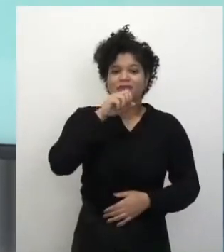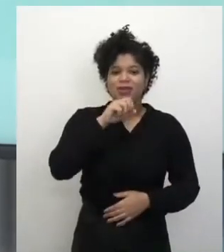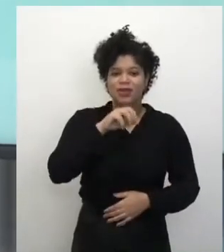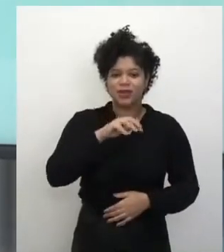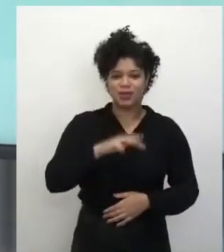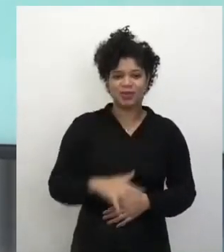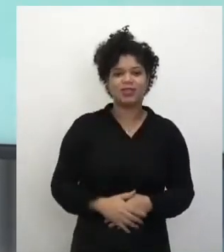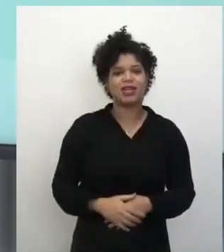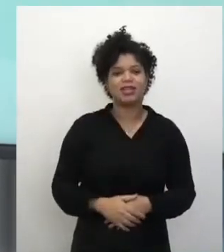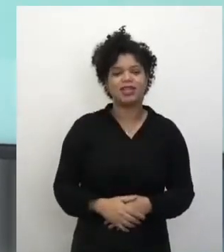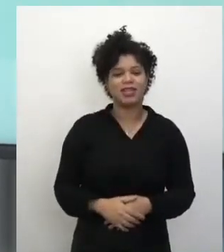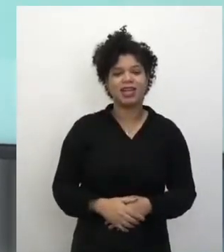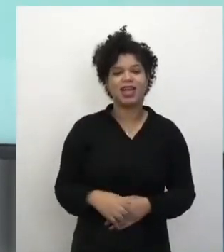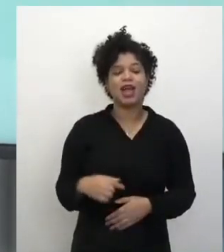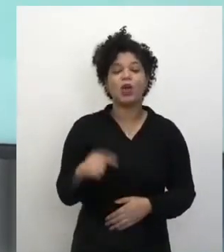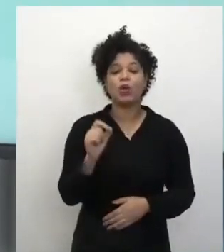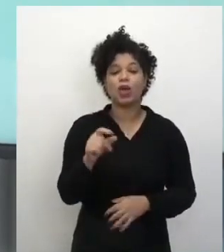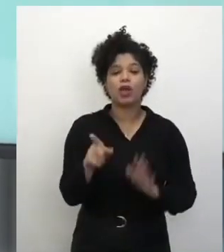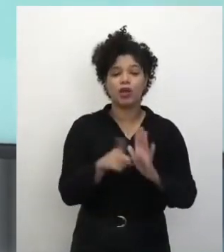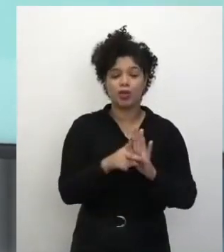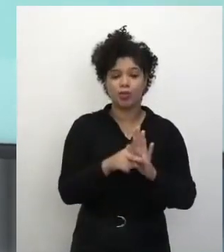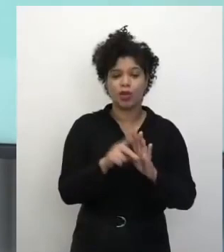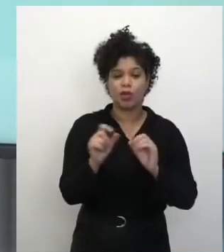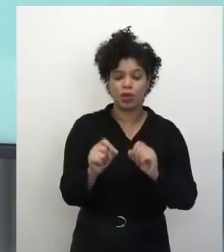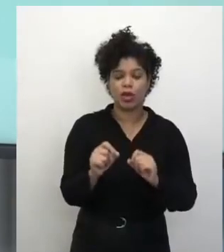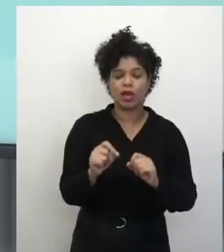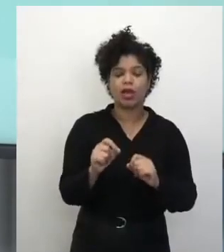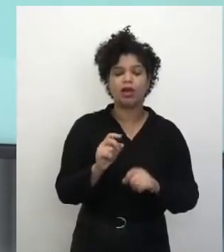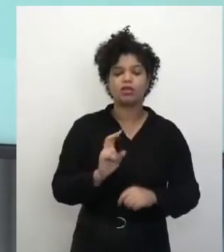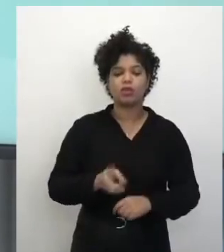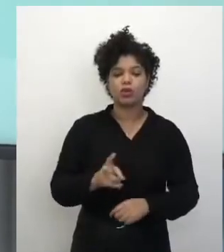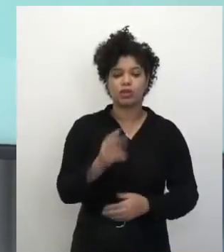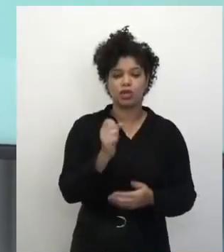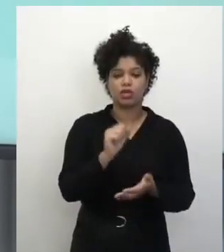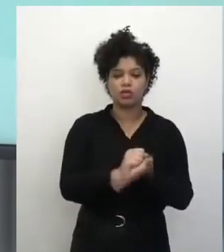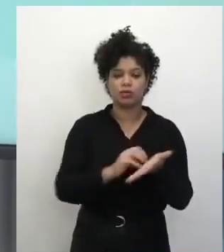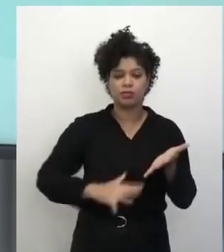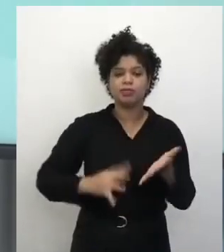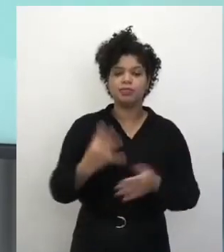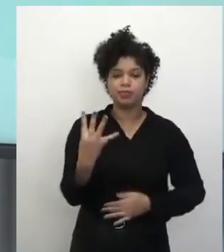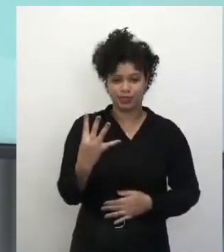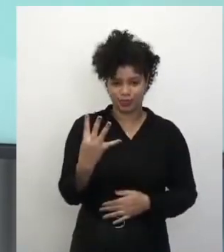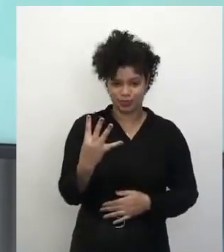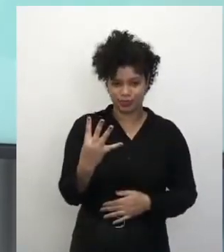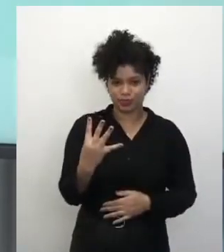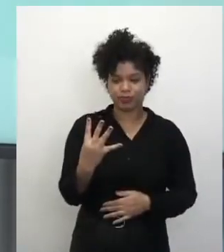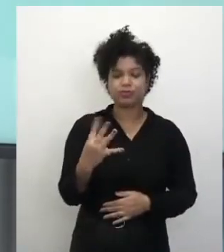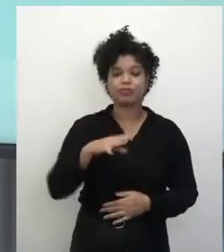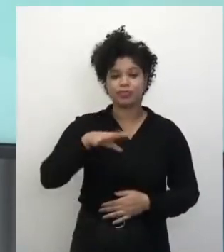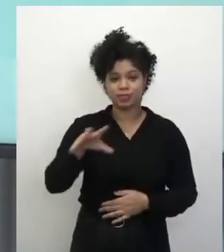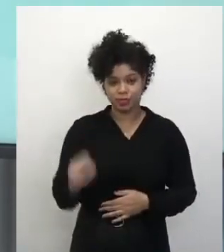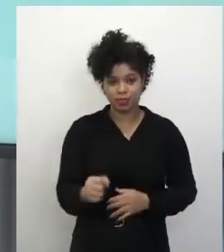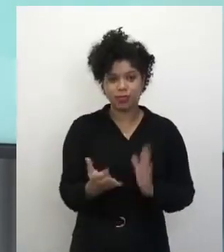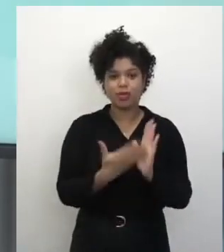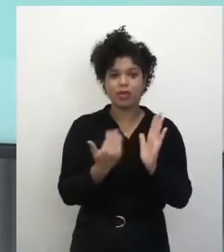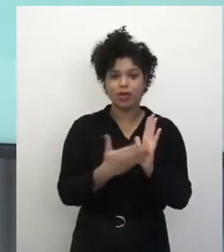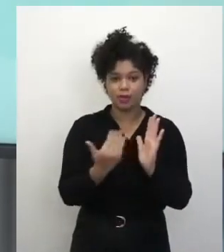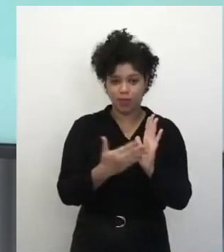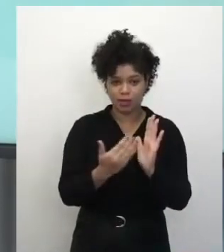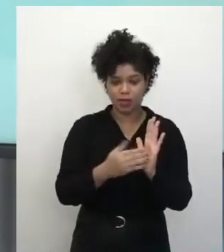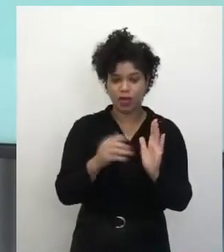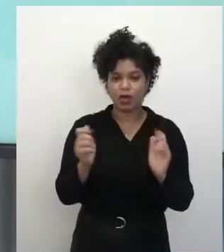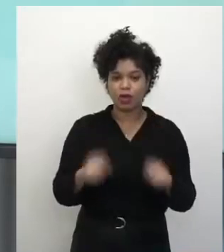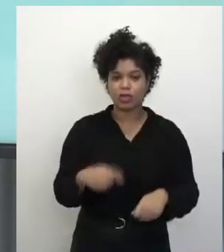Volume 2. E nós estamos na sequência de atividades número 4. Então, se você já pegou esse material, separe ele aí com você